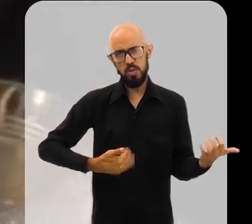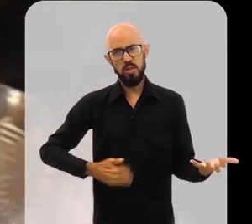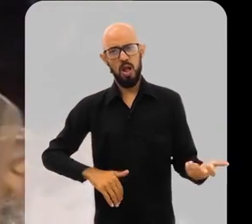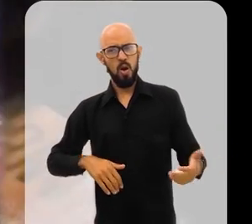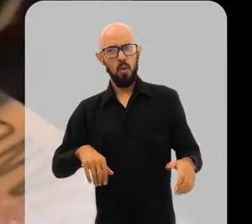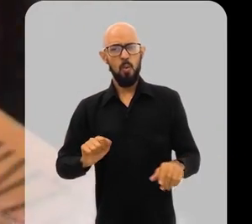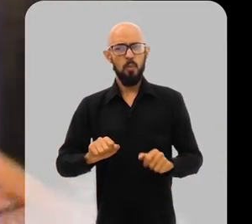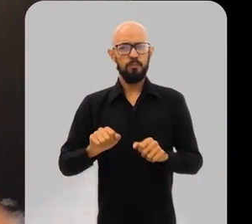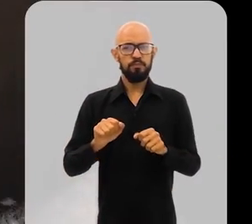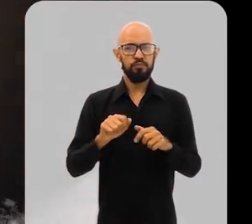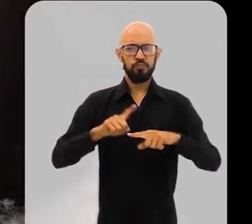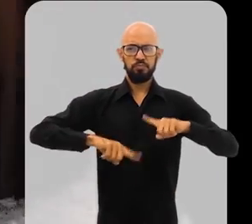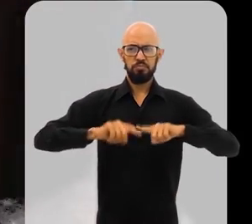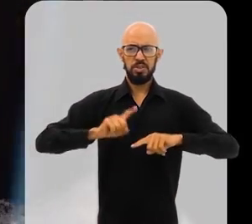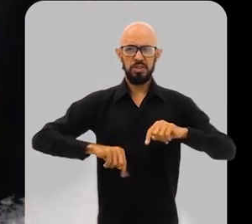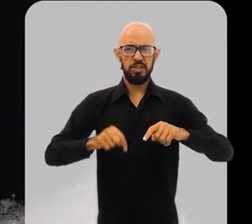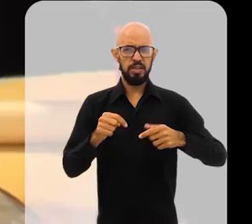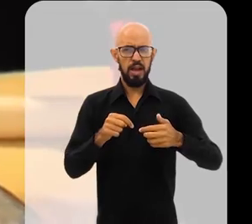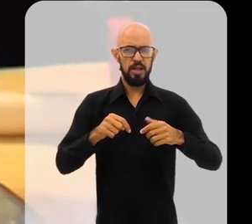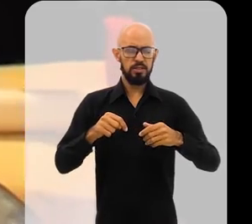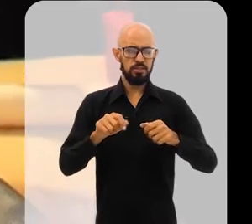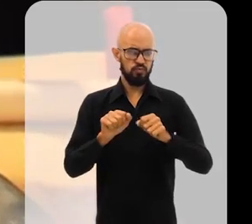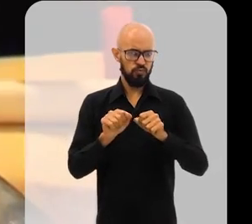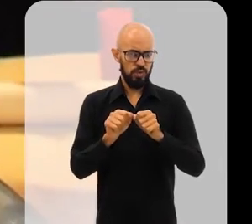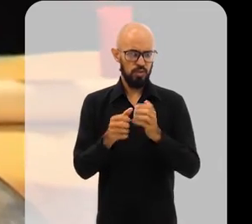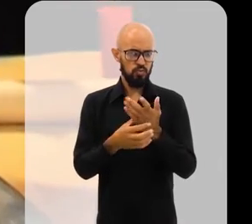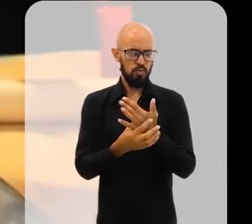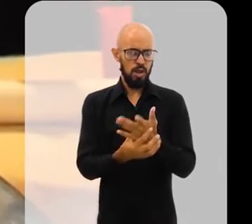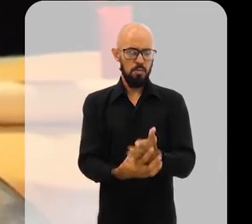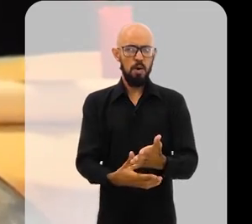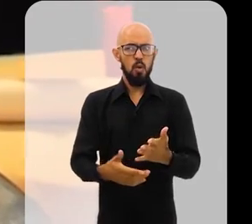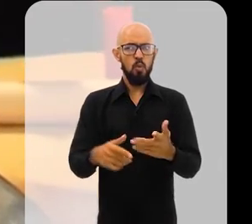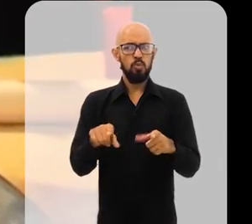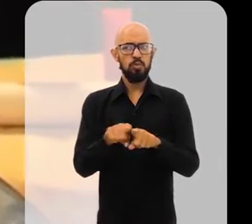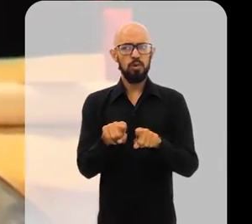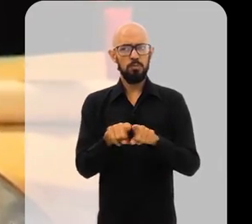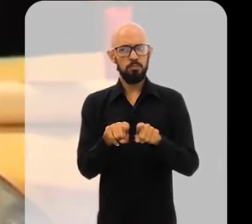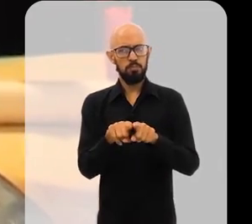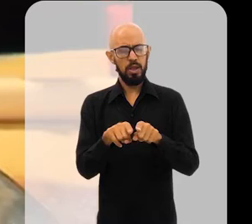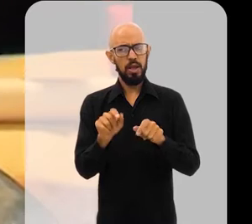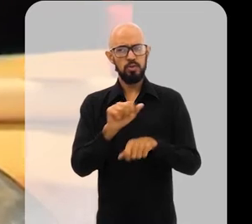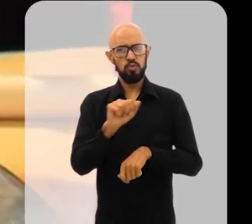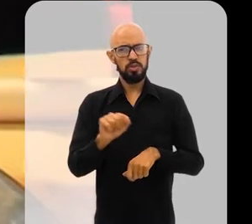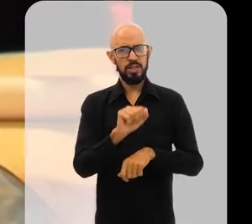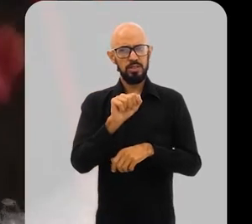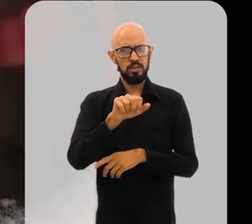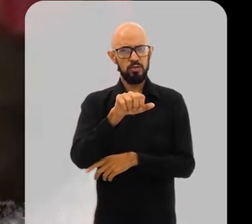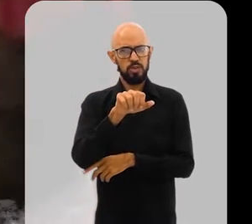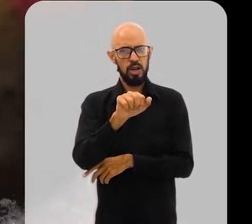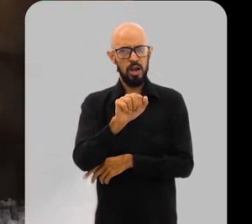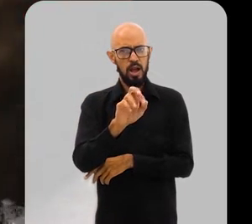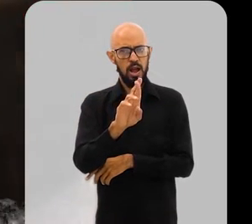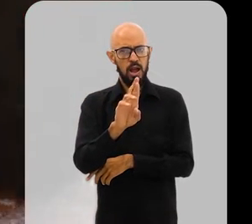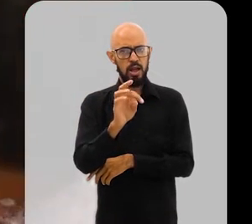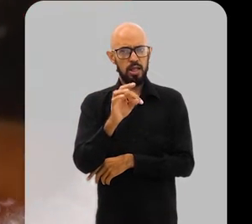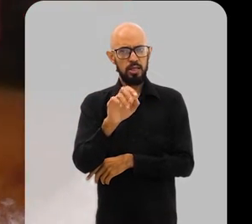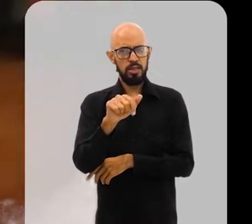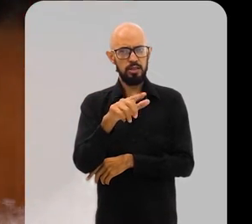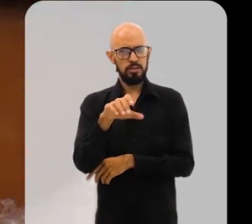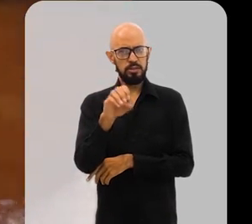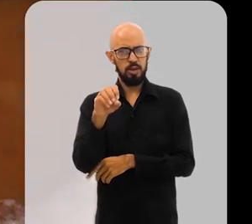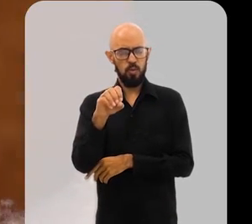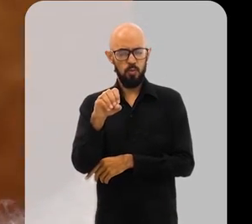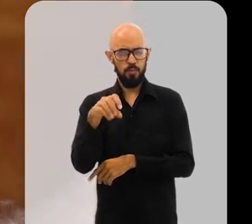violão, tem oficina de artesanato em parceria com uma instituição aqui de Queimados, que é a Associação dos Artesãos. Então, o espaço foi